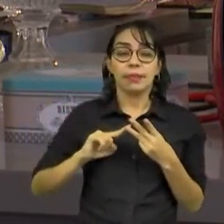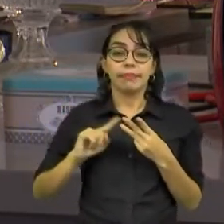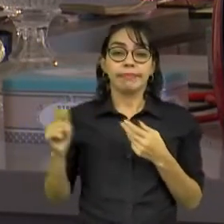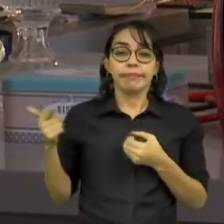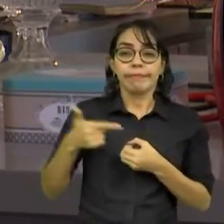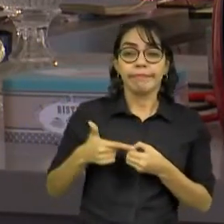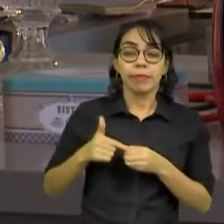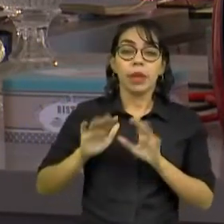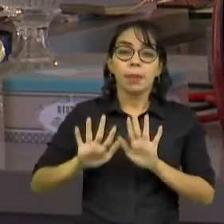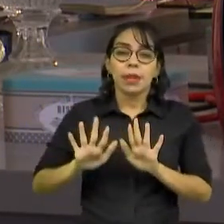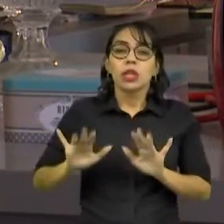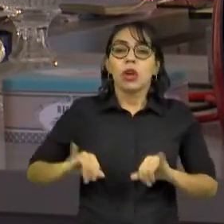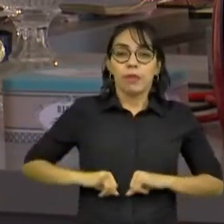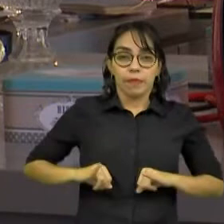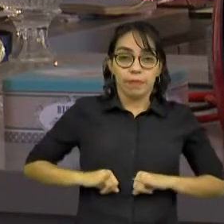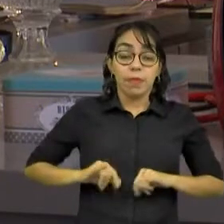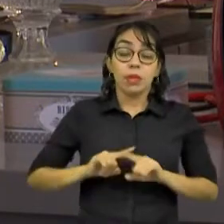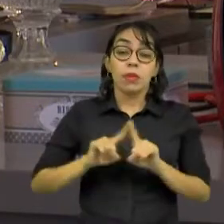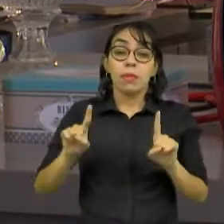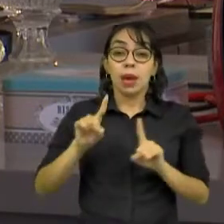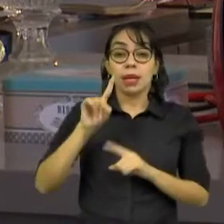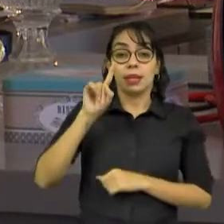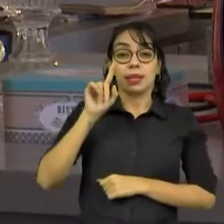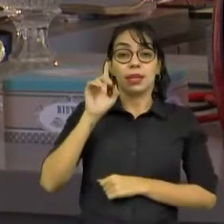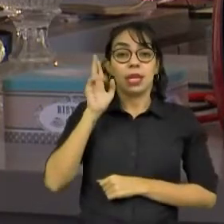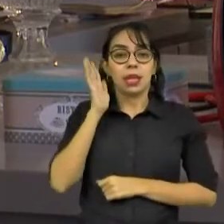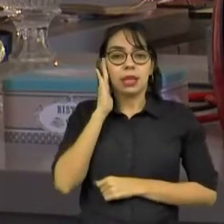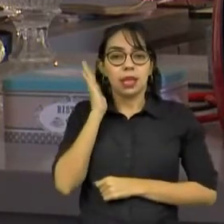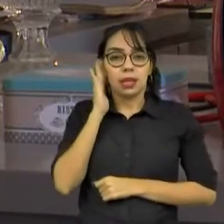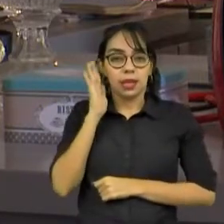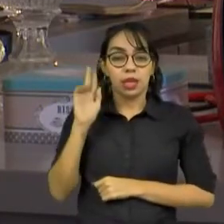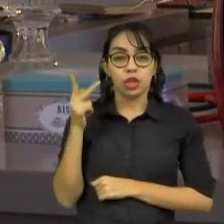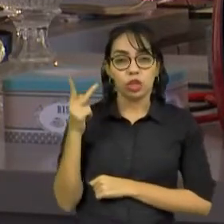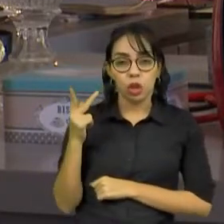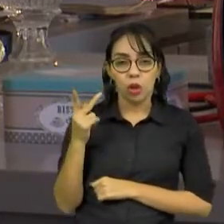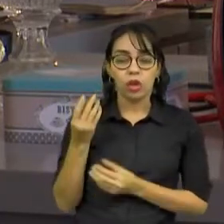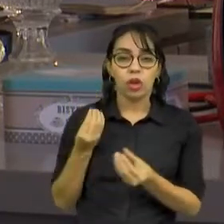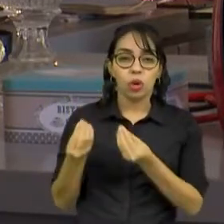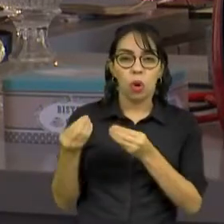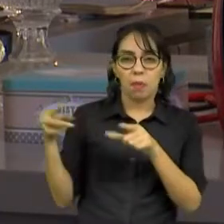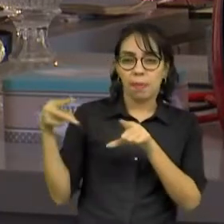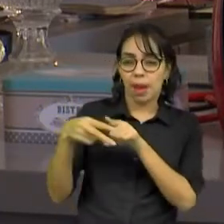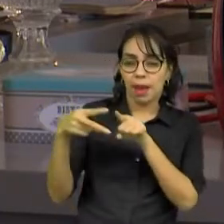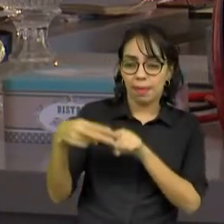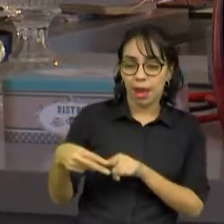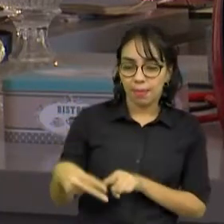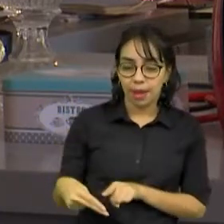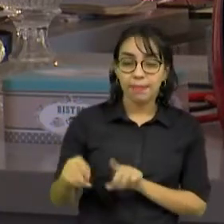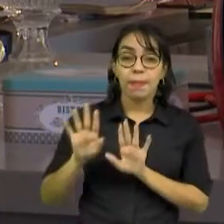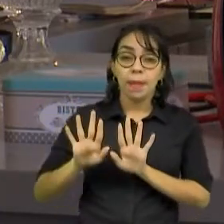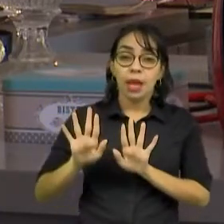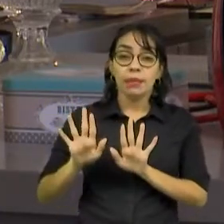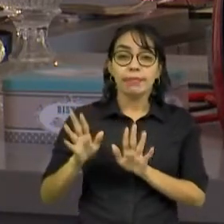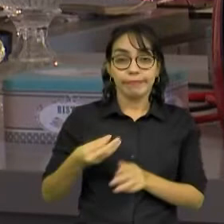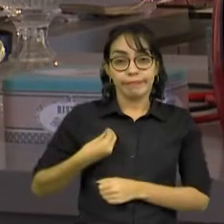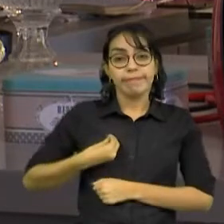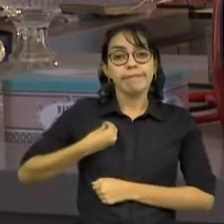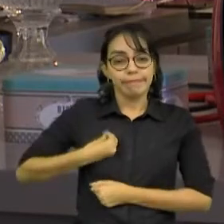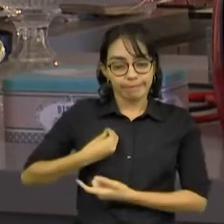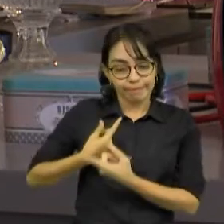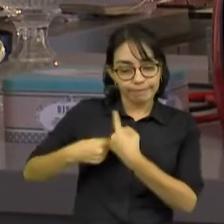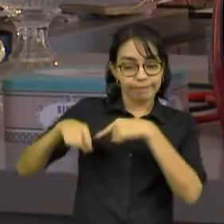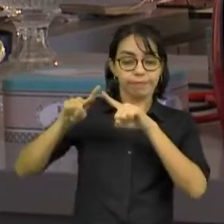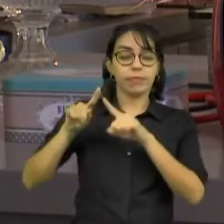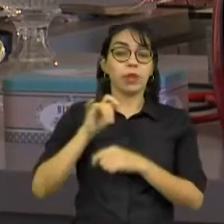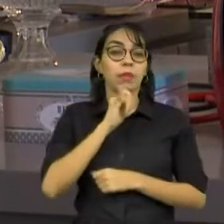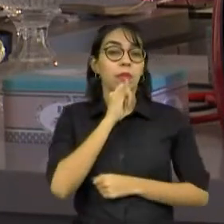a história ensina que a maioria dos países que sofrem embargos econômicos, de alguma maneira conseguem sobreviver, como é o caso de Cuba, que, a